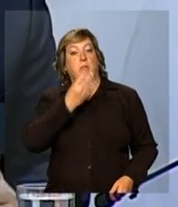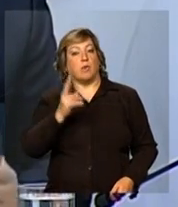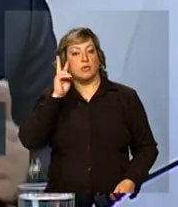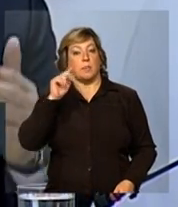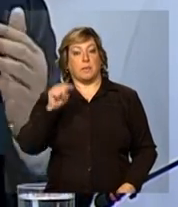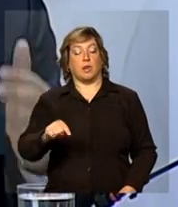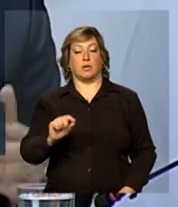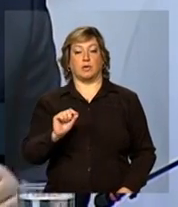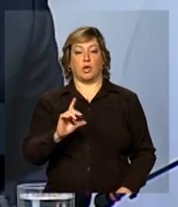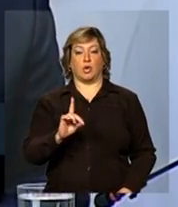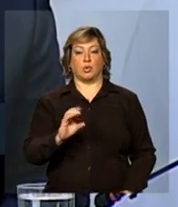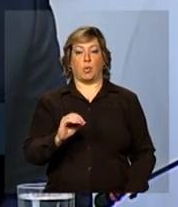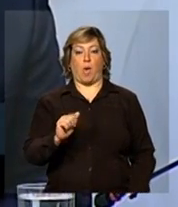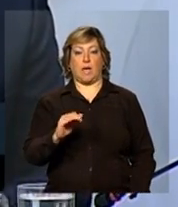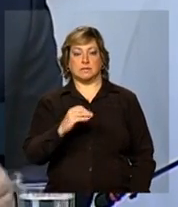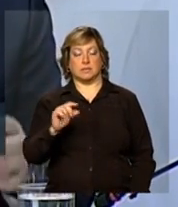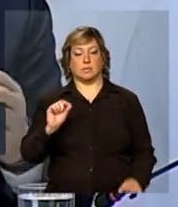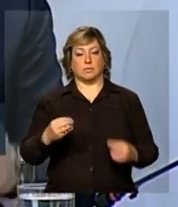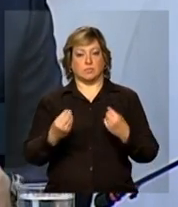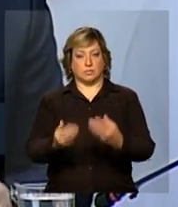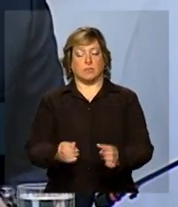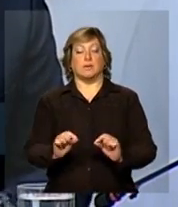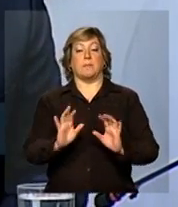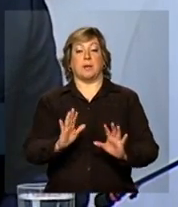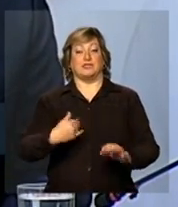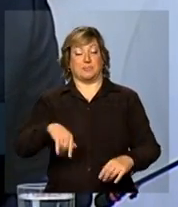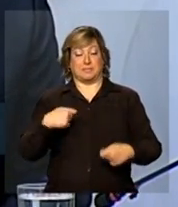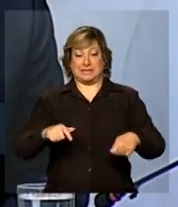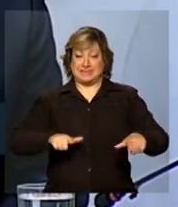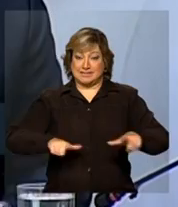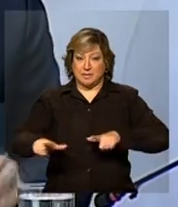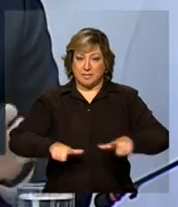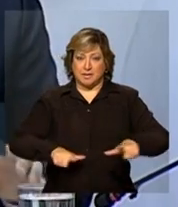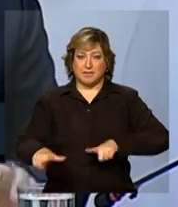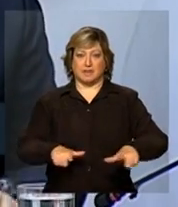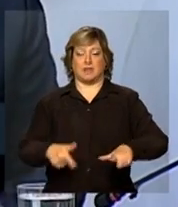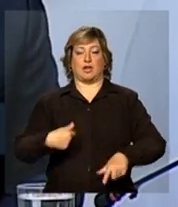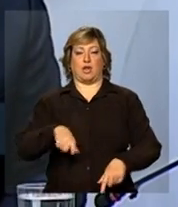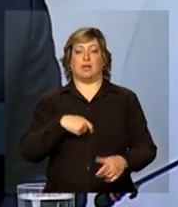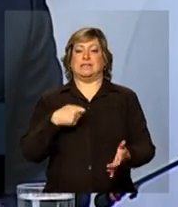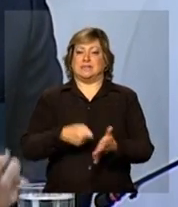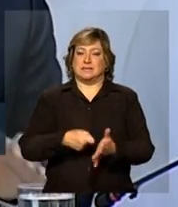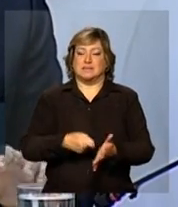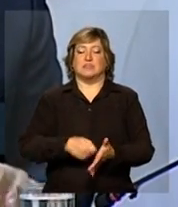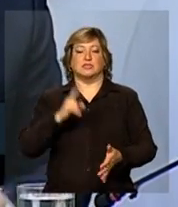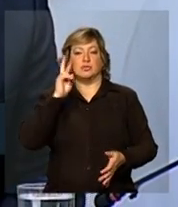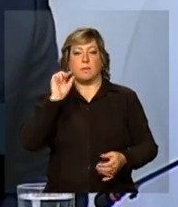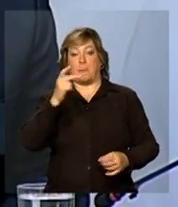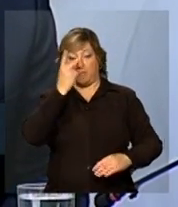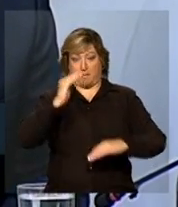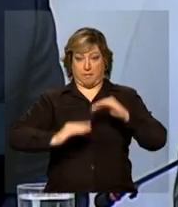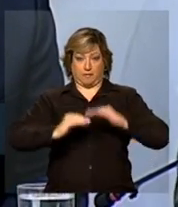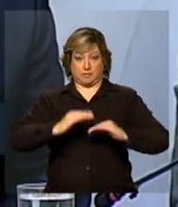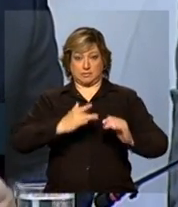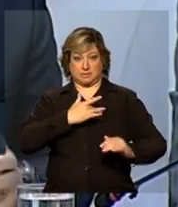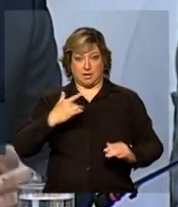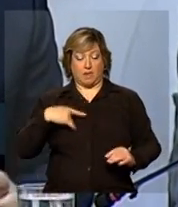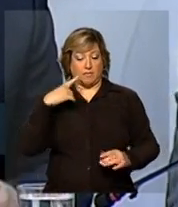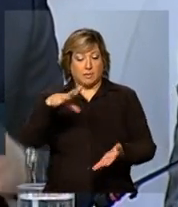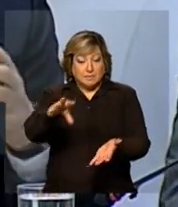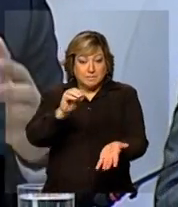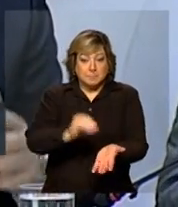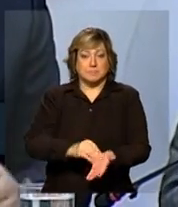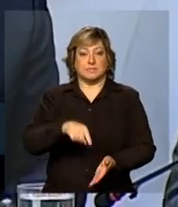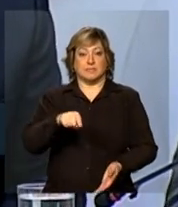grande problema que temos que trabalhar, pelo menos aqui, vamos insistir, é com os profissionais de saúde no momento da notificação. E aí